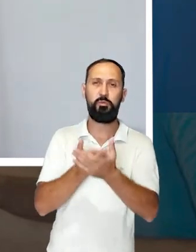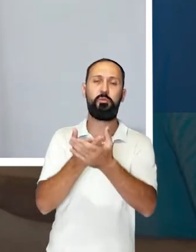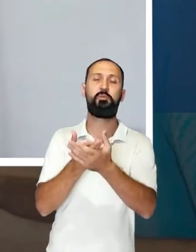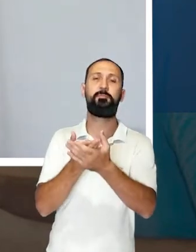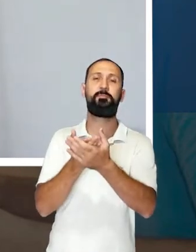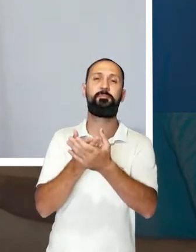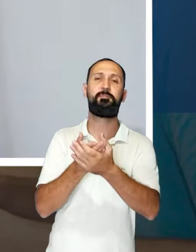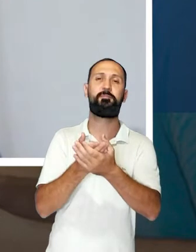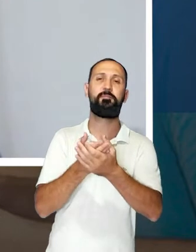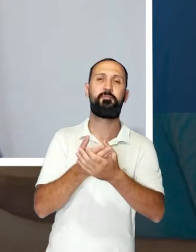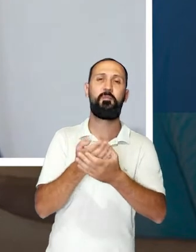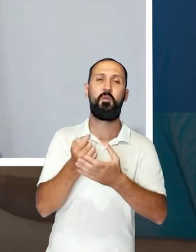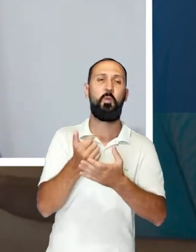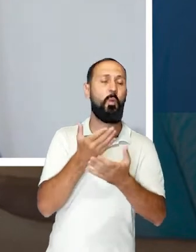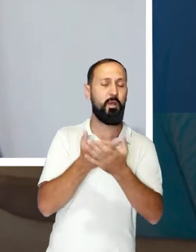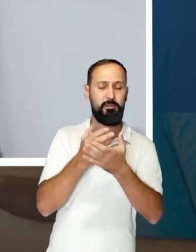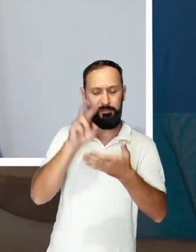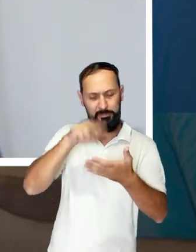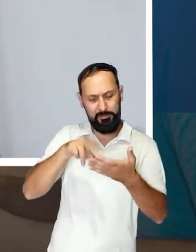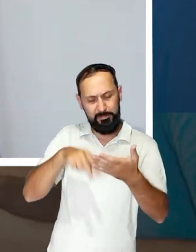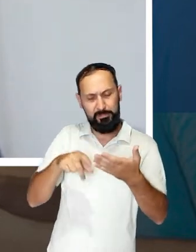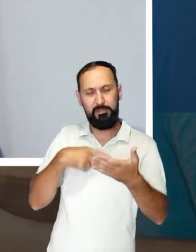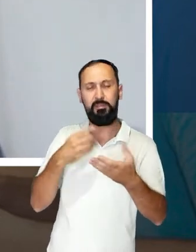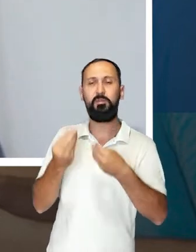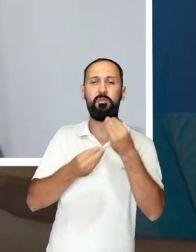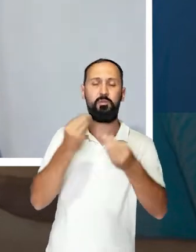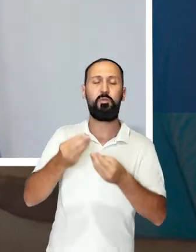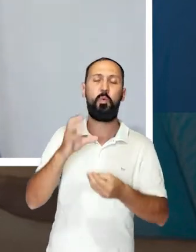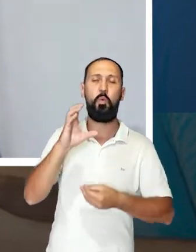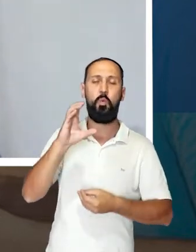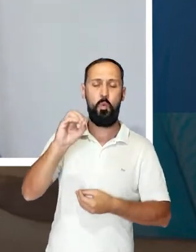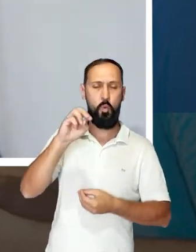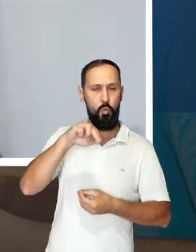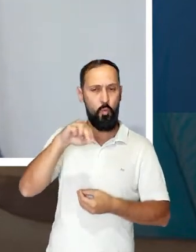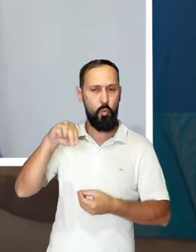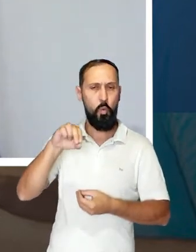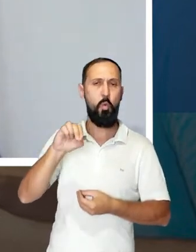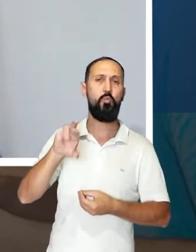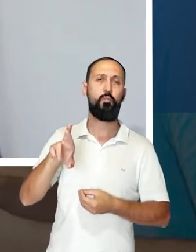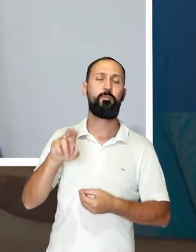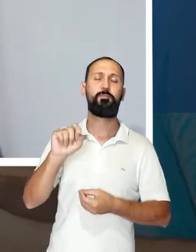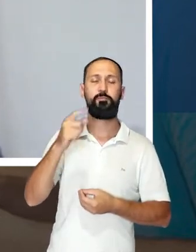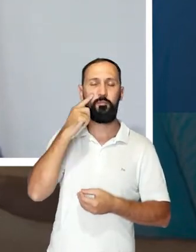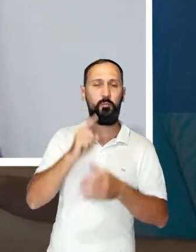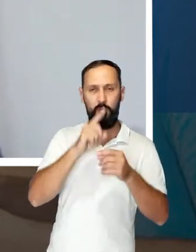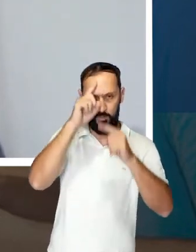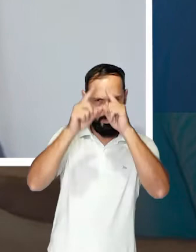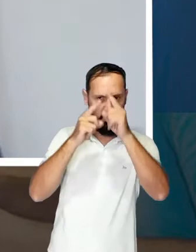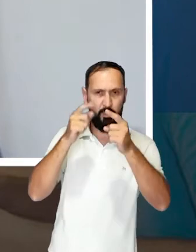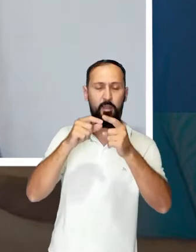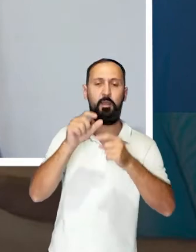bastante li praticamente quase a obra inteira do Conan Doyle, e criei